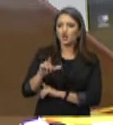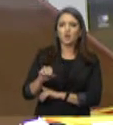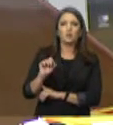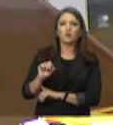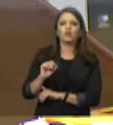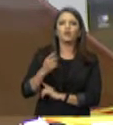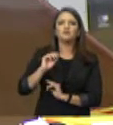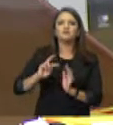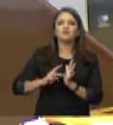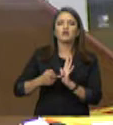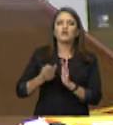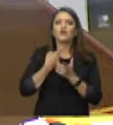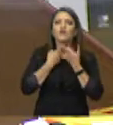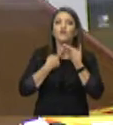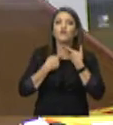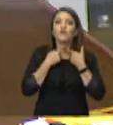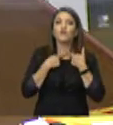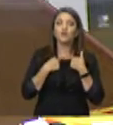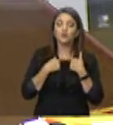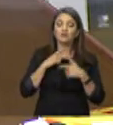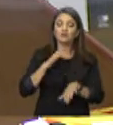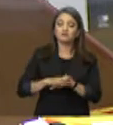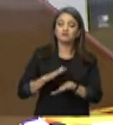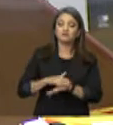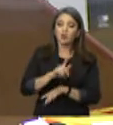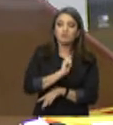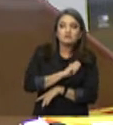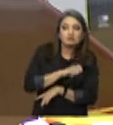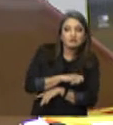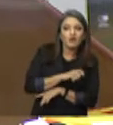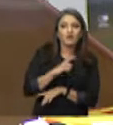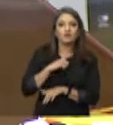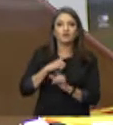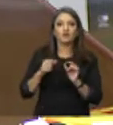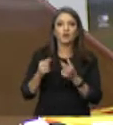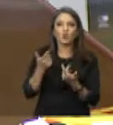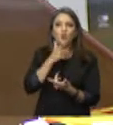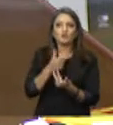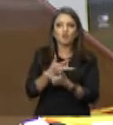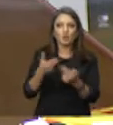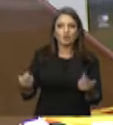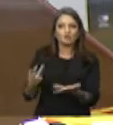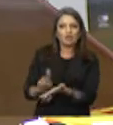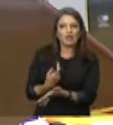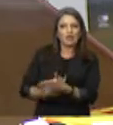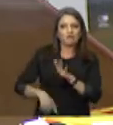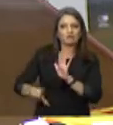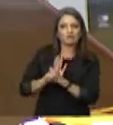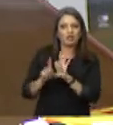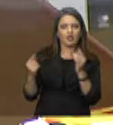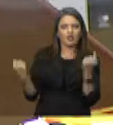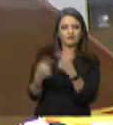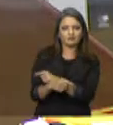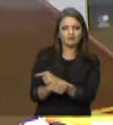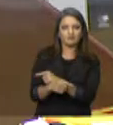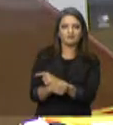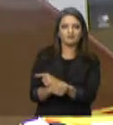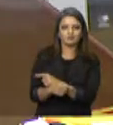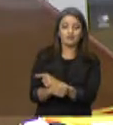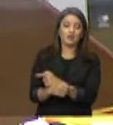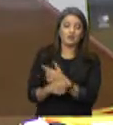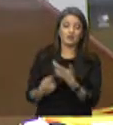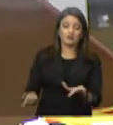e voto o ministro Nunes Marques mencionados artigos nome 11 não Bastando a voluntariedade do agente